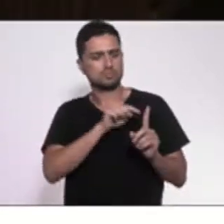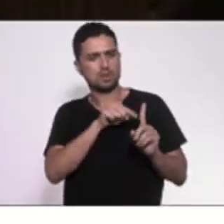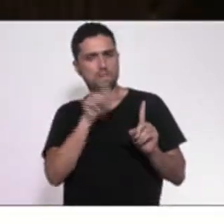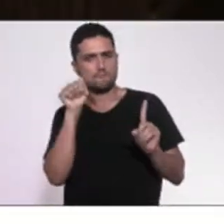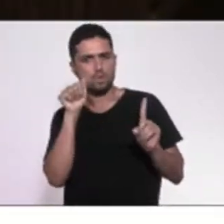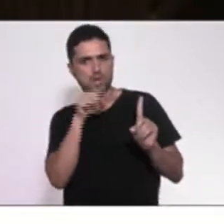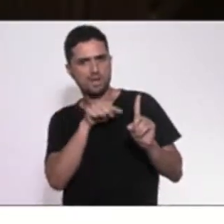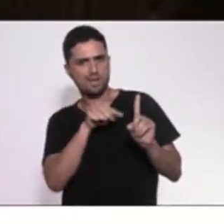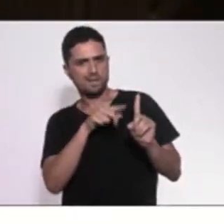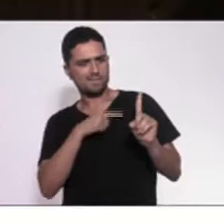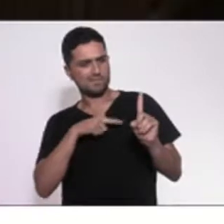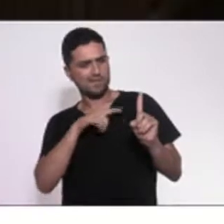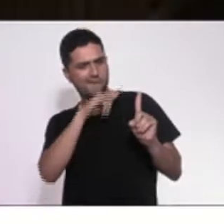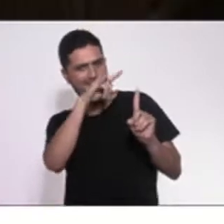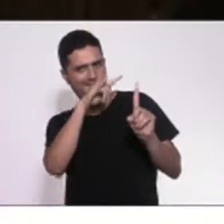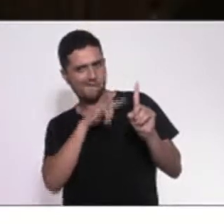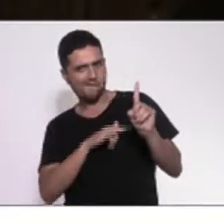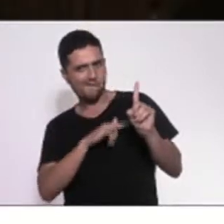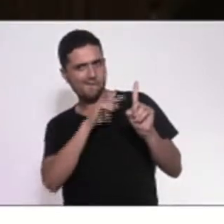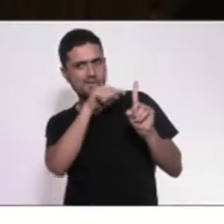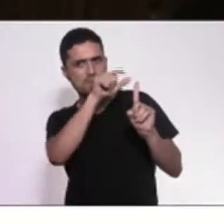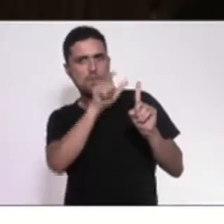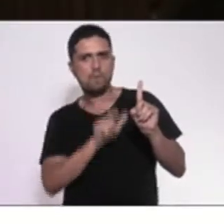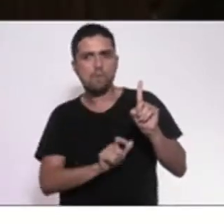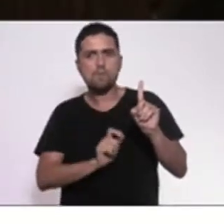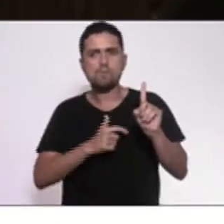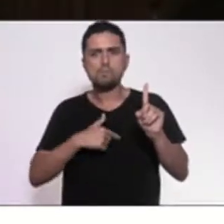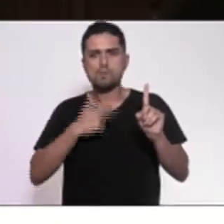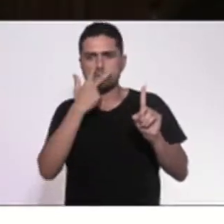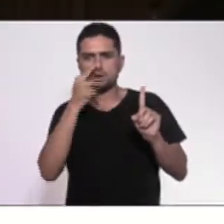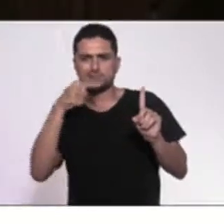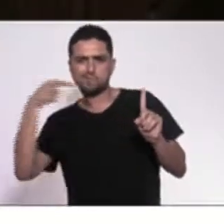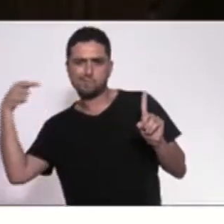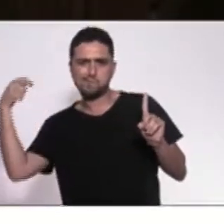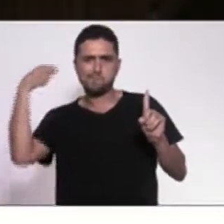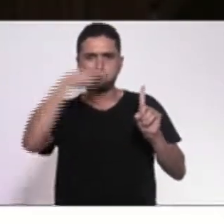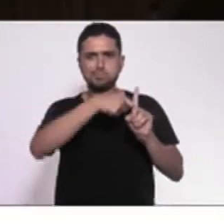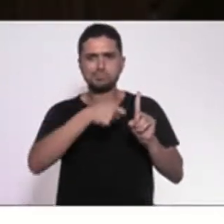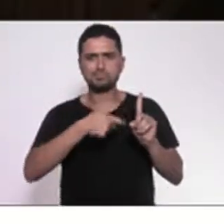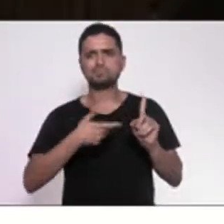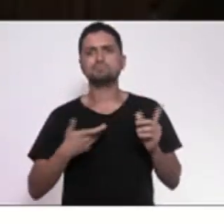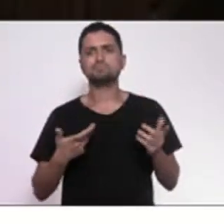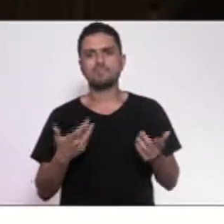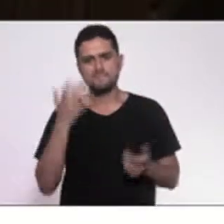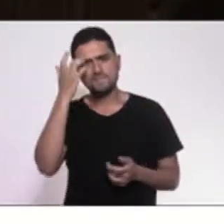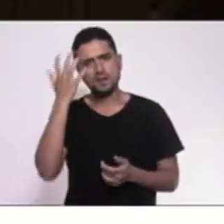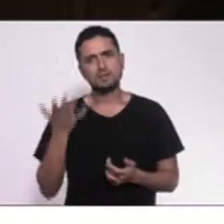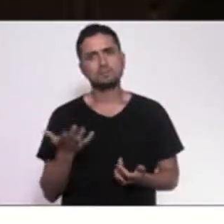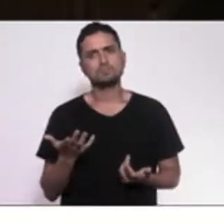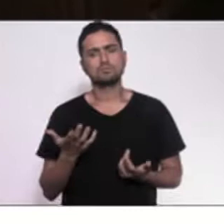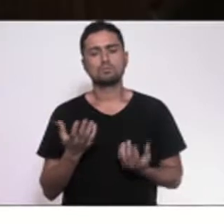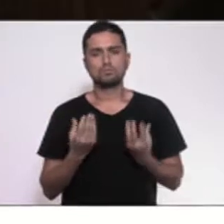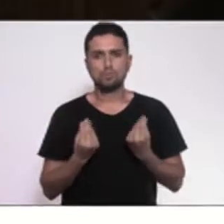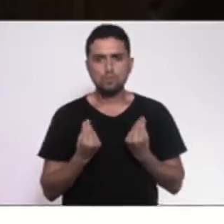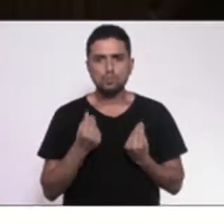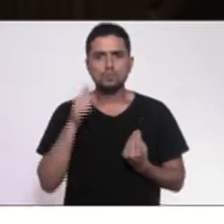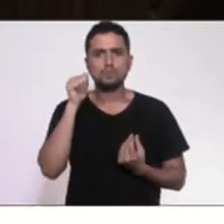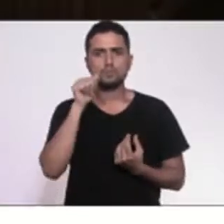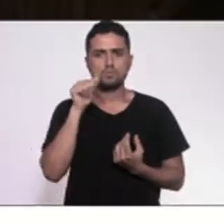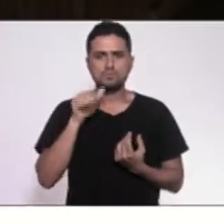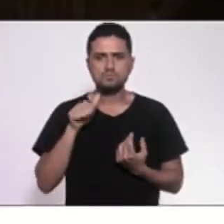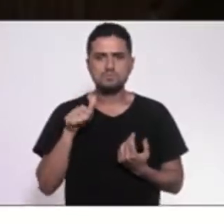dessas mulheres transformam essas mulheres em alvos fáceis. Muitas dessas mulheres, inclusive,